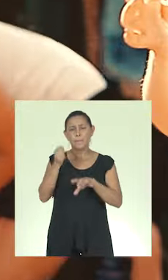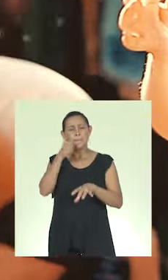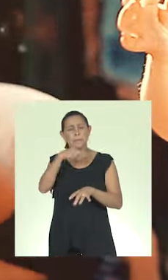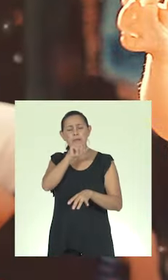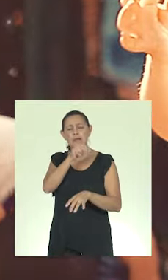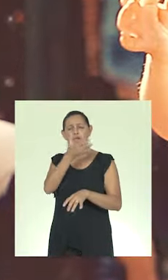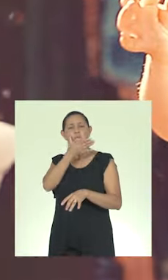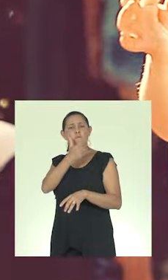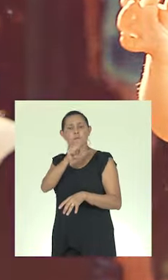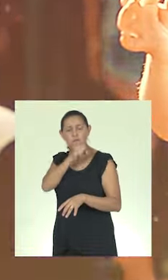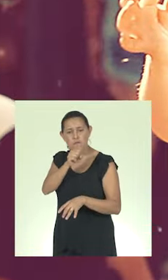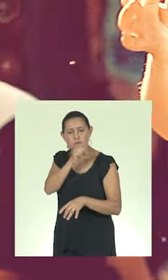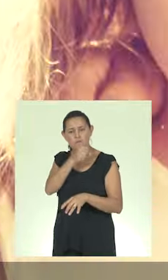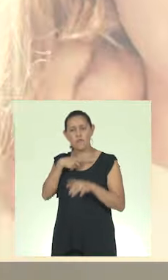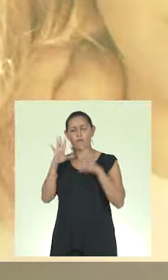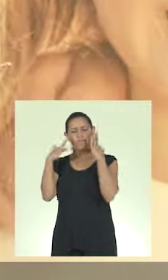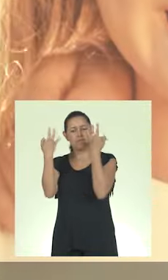parentes.